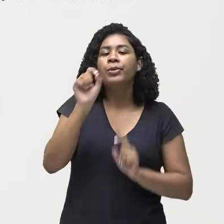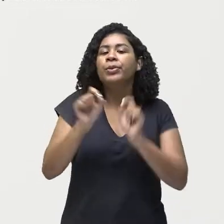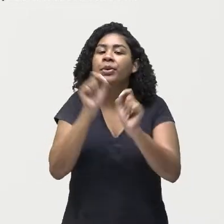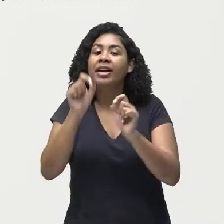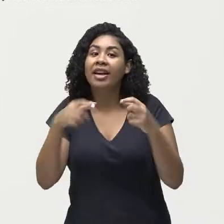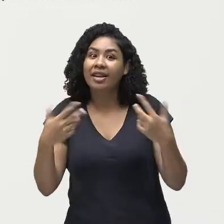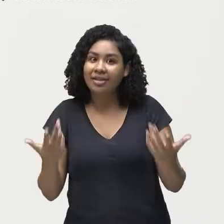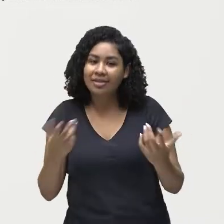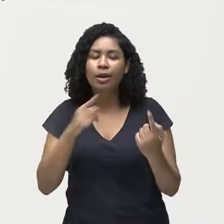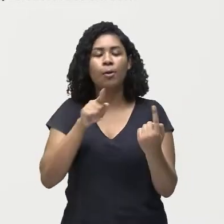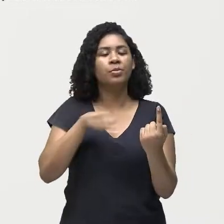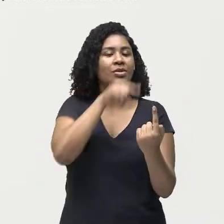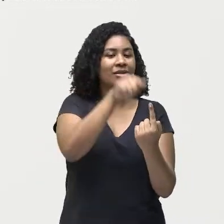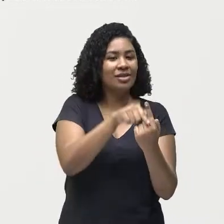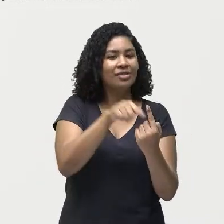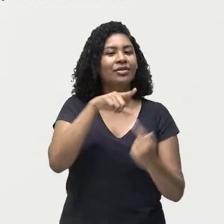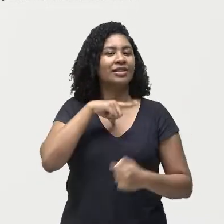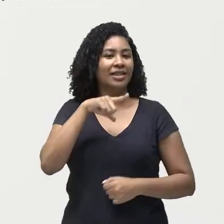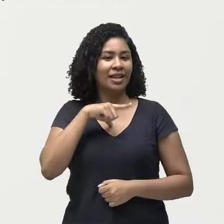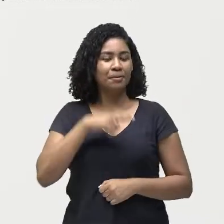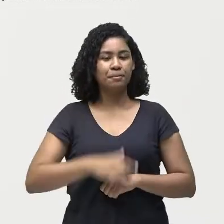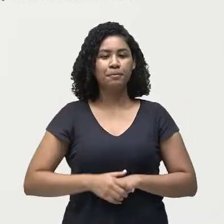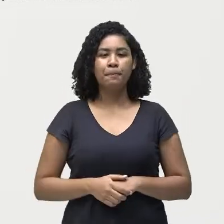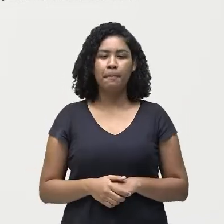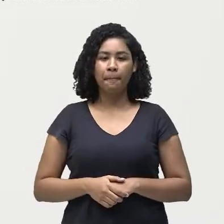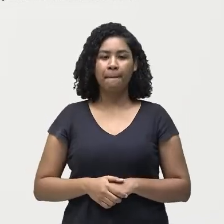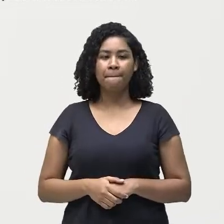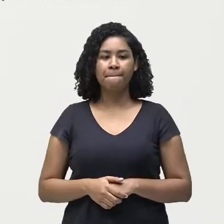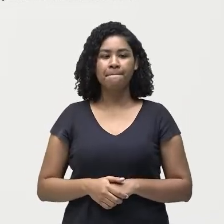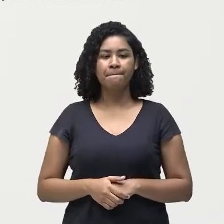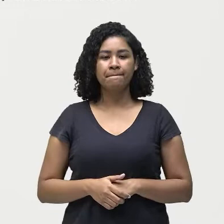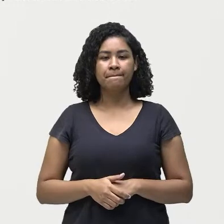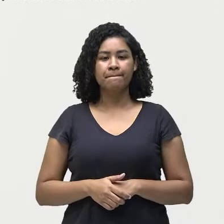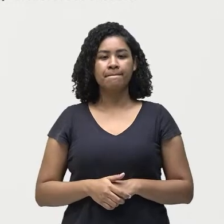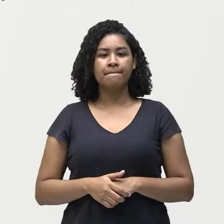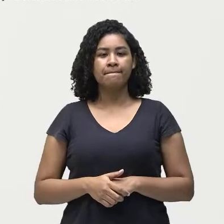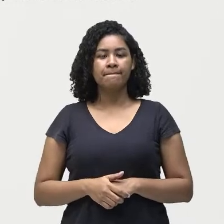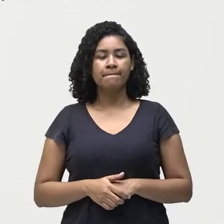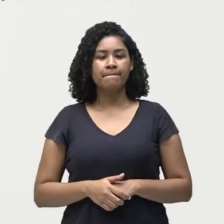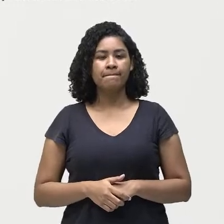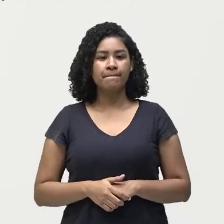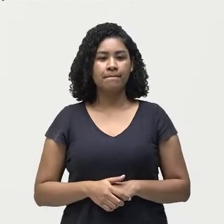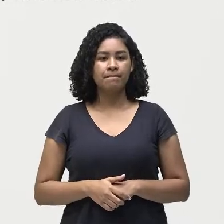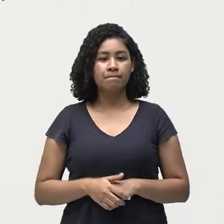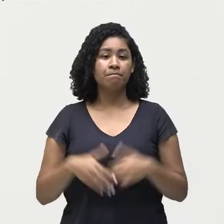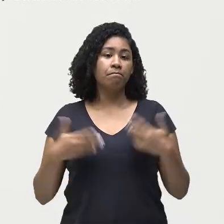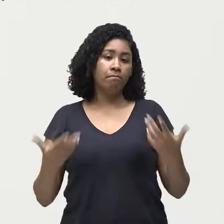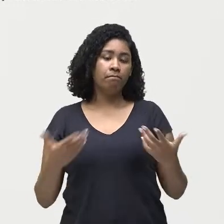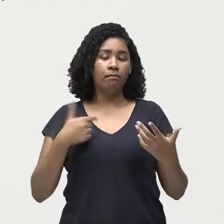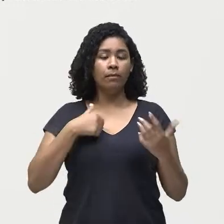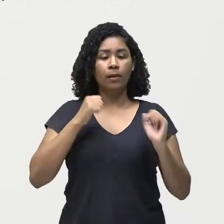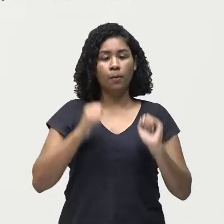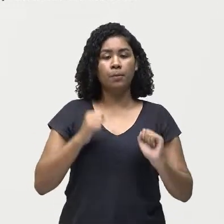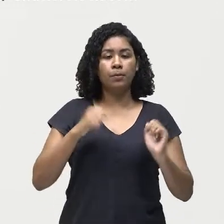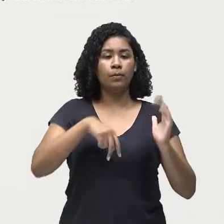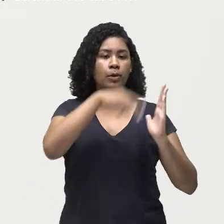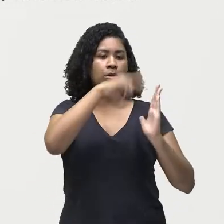aqui, toda leitura tem um objetivo. Então, eu posso ler com o objetivo